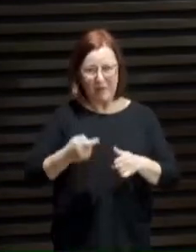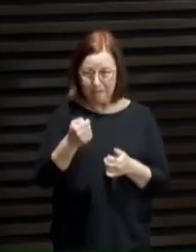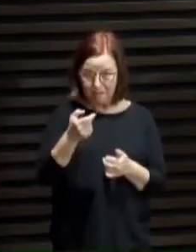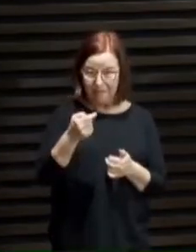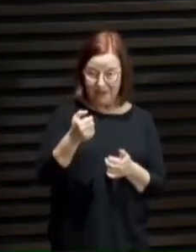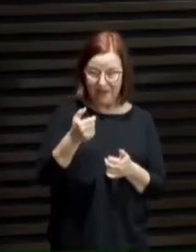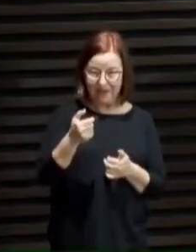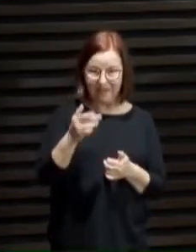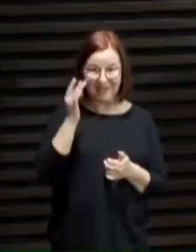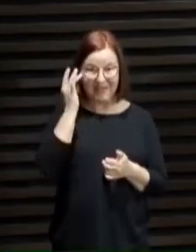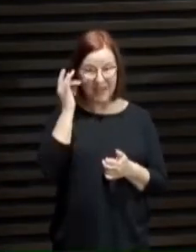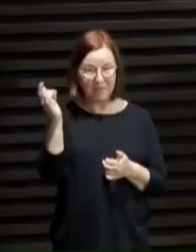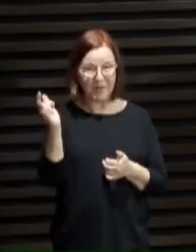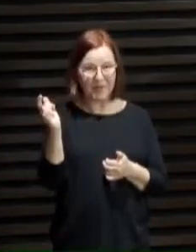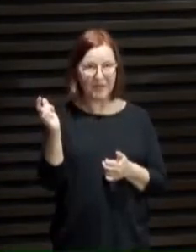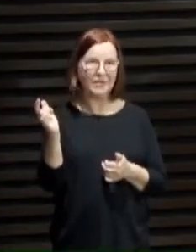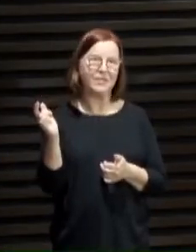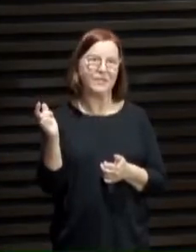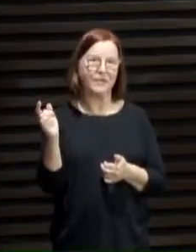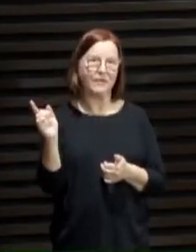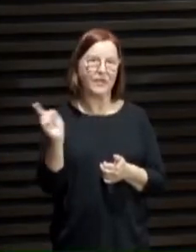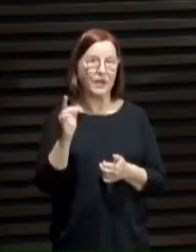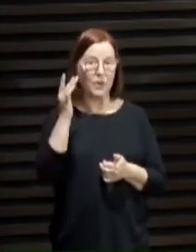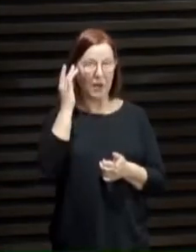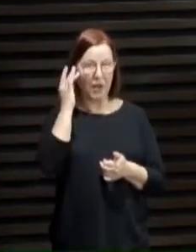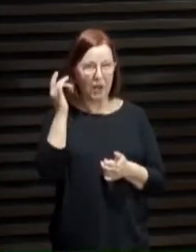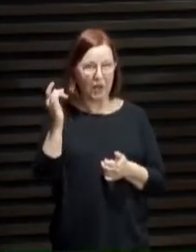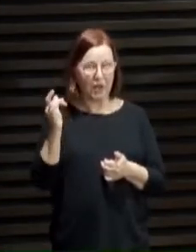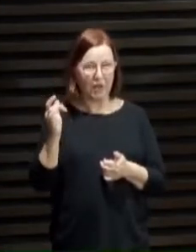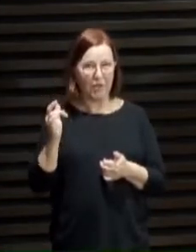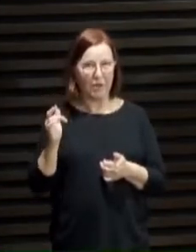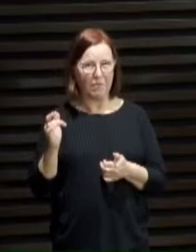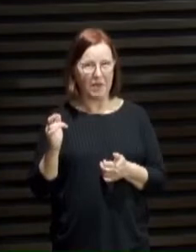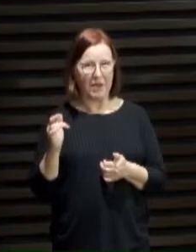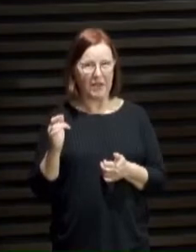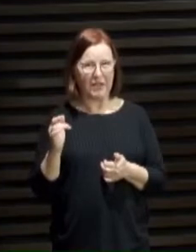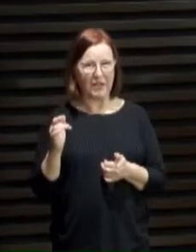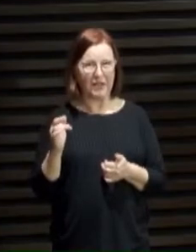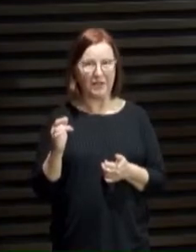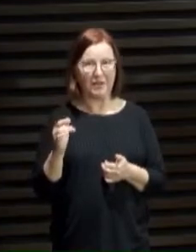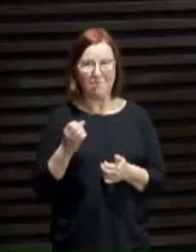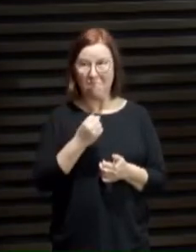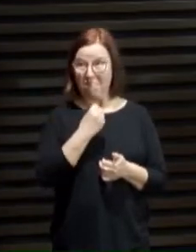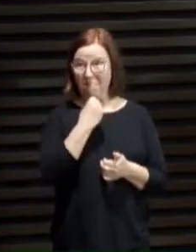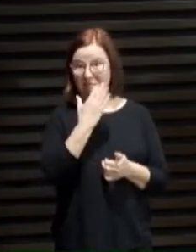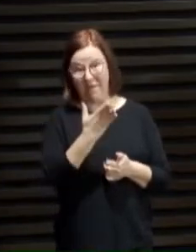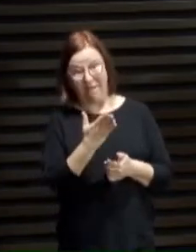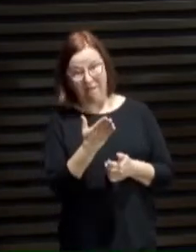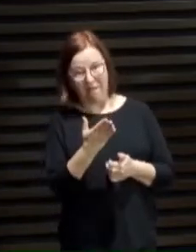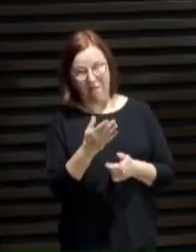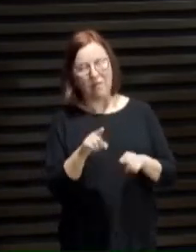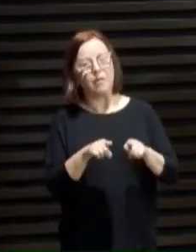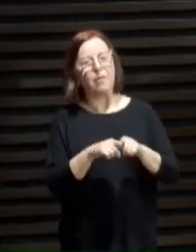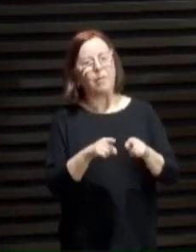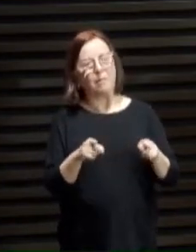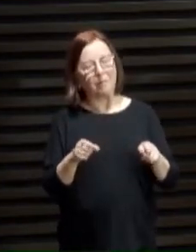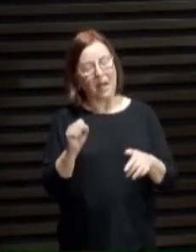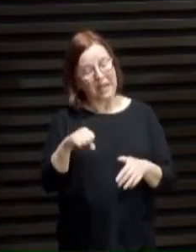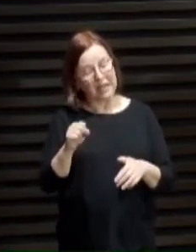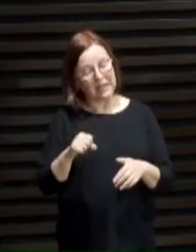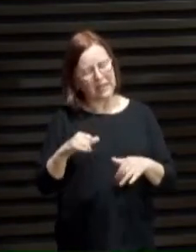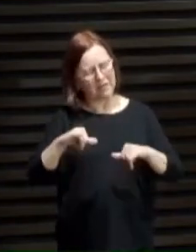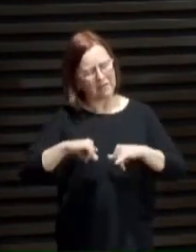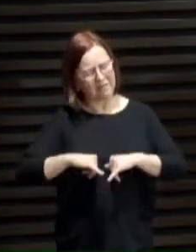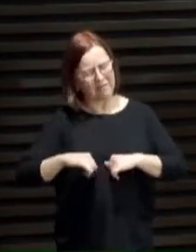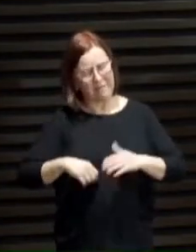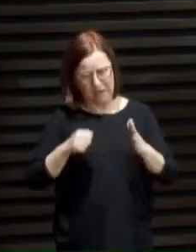que o amanhã não é um amanhã promissor, de que o amanhã é um amanhã de sofrimento, de luta, de